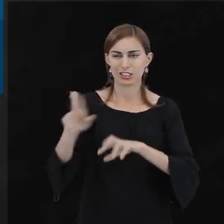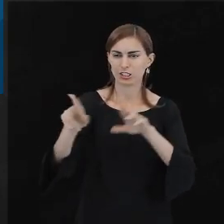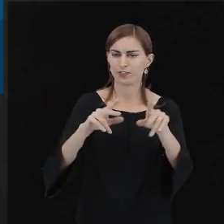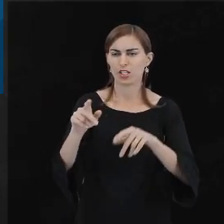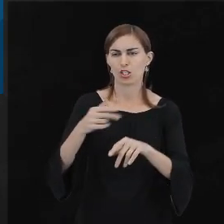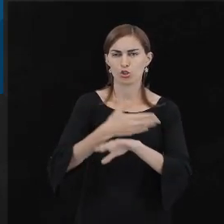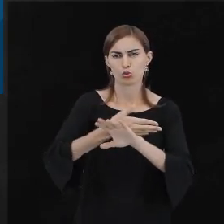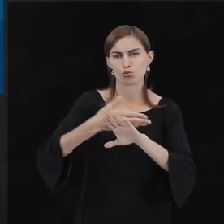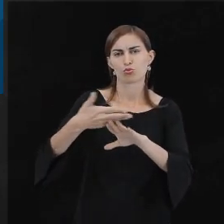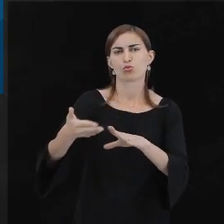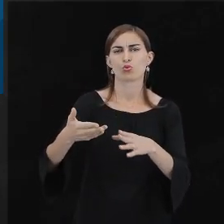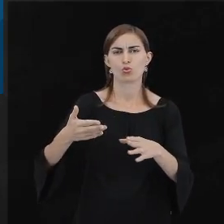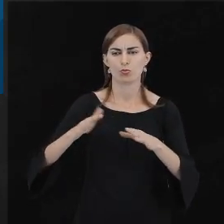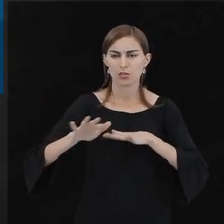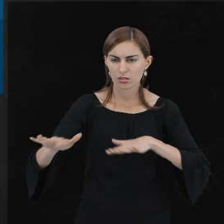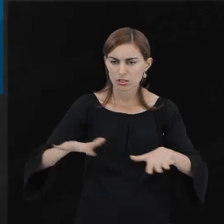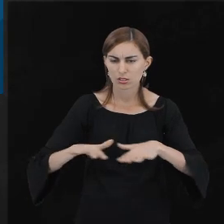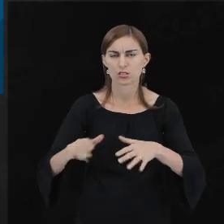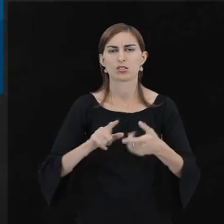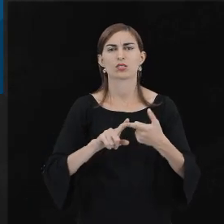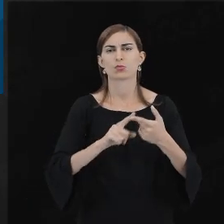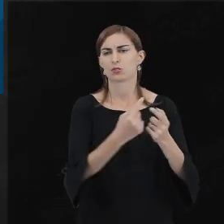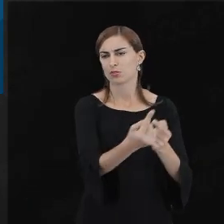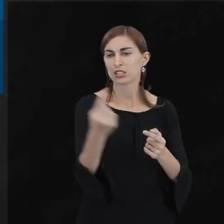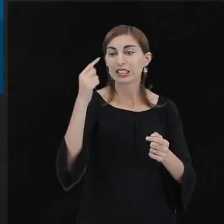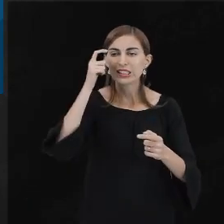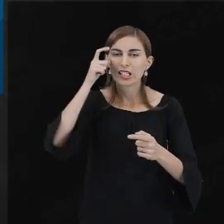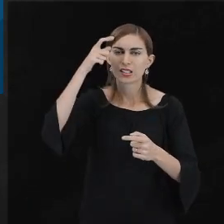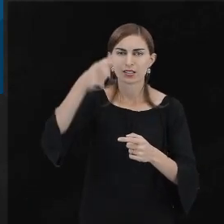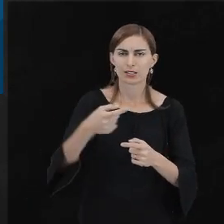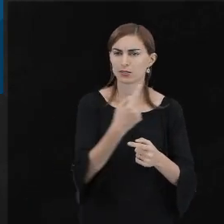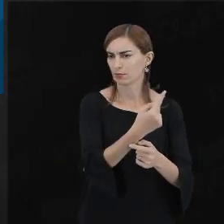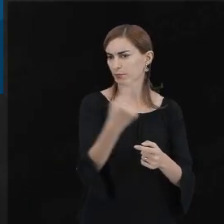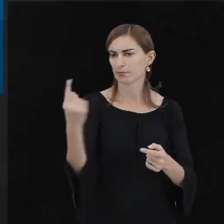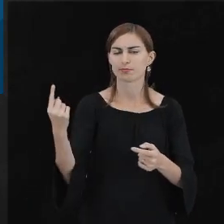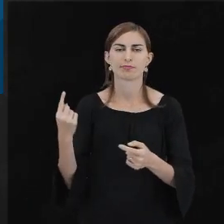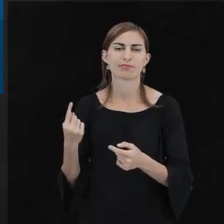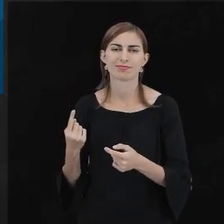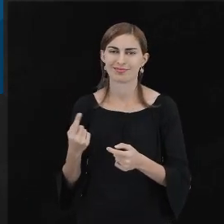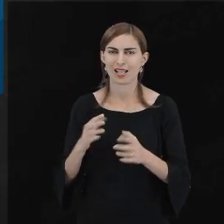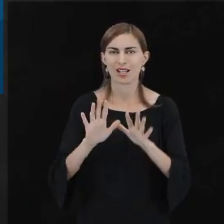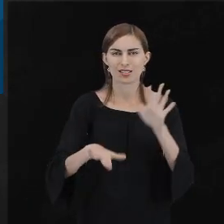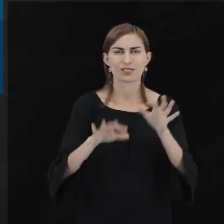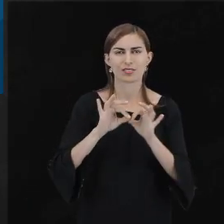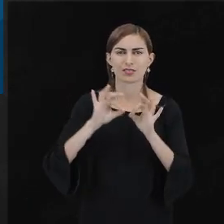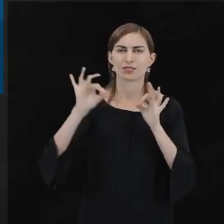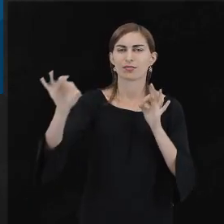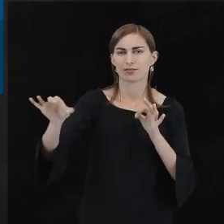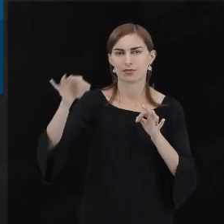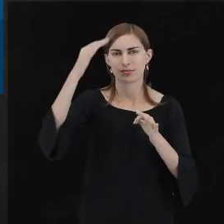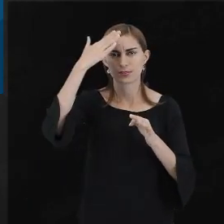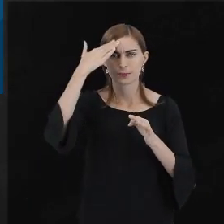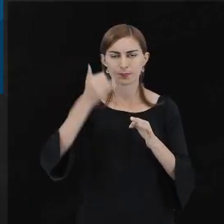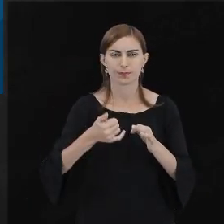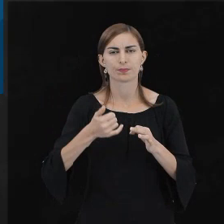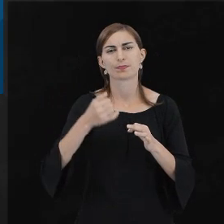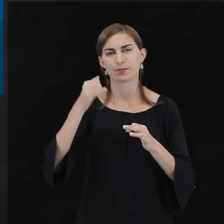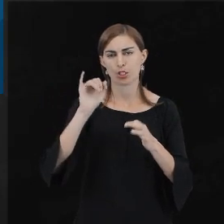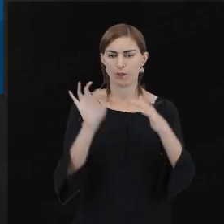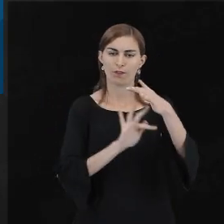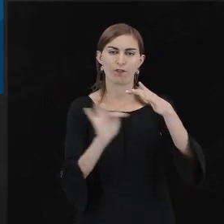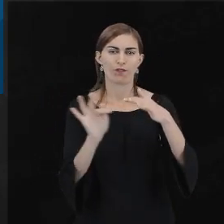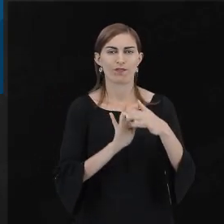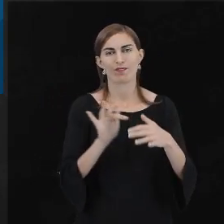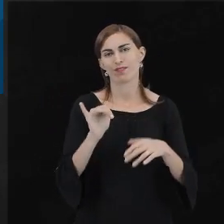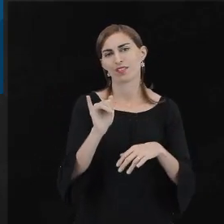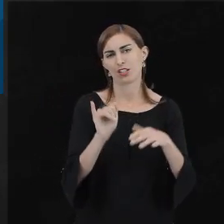da aprendizagem, viabilizando e registrando as observações sistemáticas que forem de fato significativas